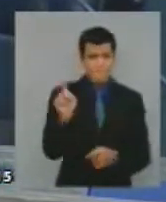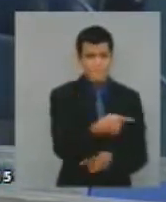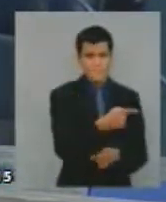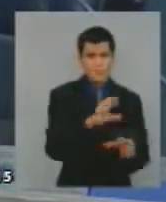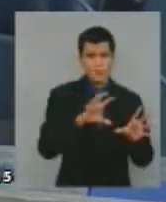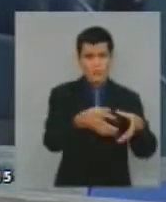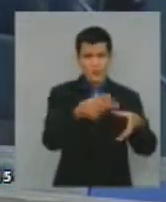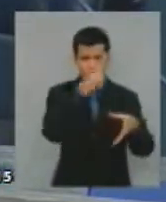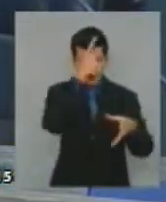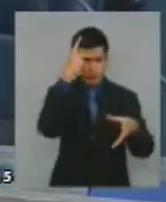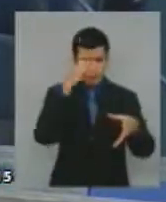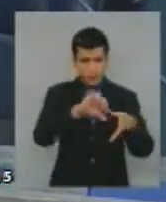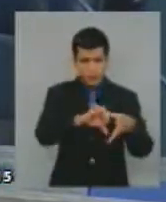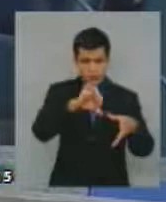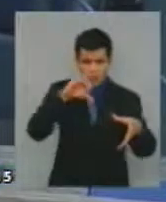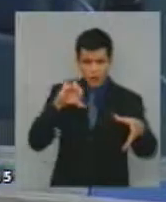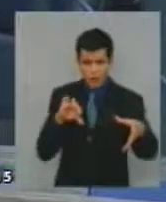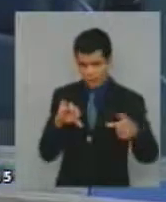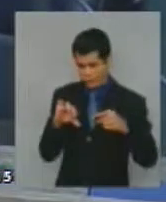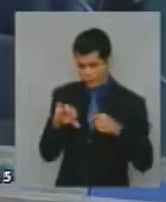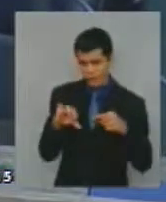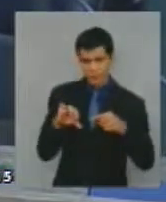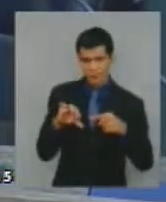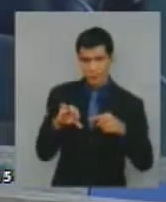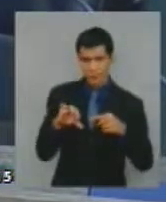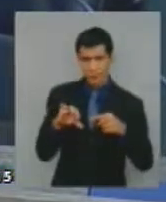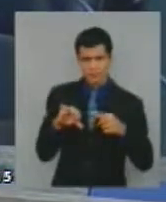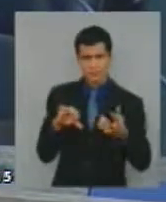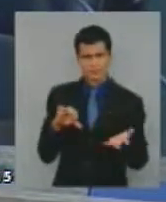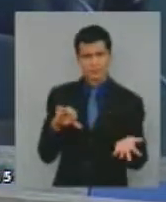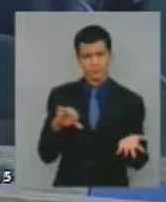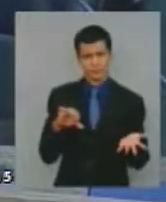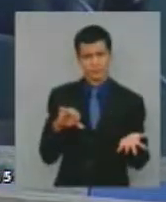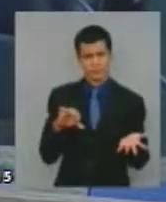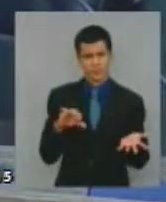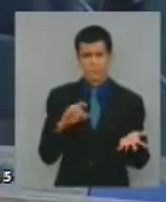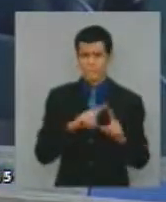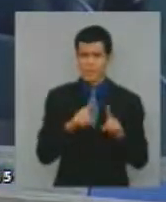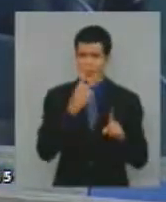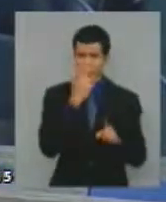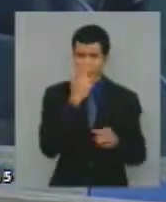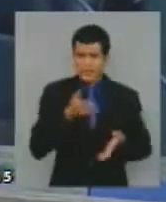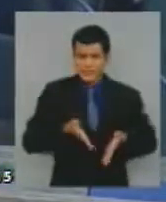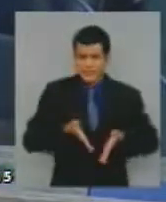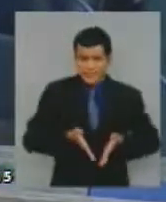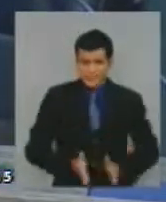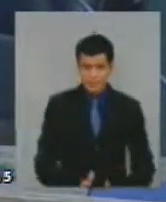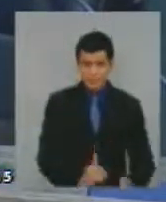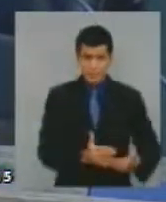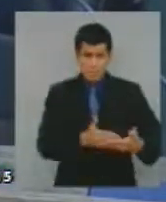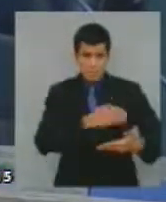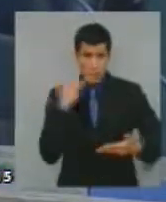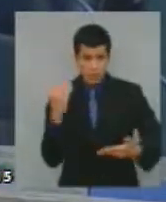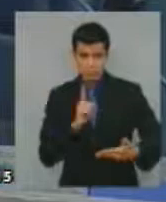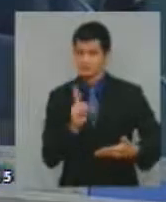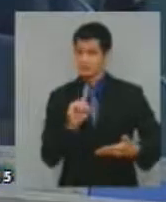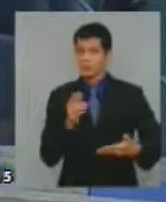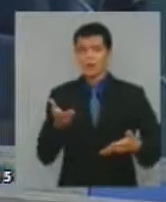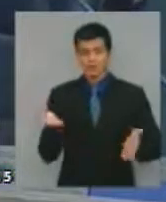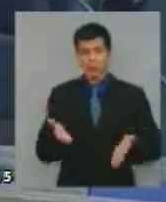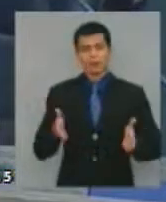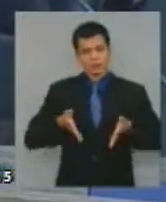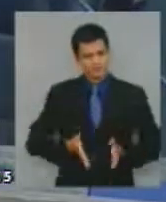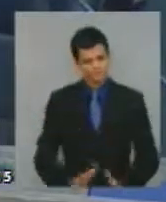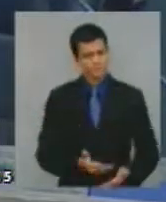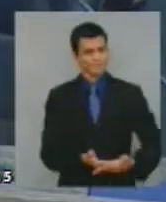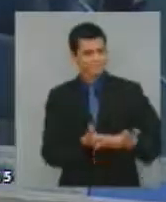você diminuiu a mortalidade infantil, cresceu a o mortalidade. problema hoje é atingir 18 anos de idade. Okay. Você passa de 1